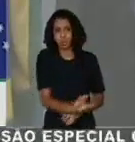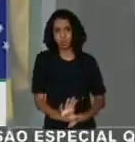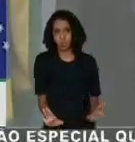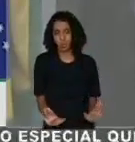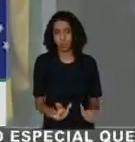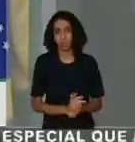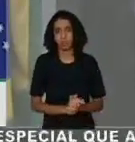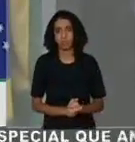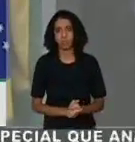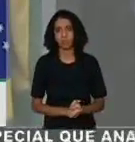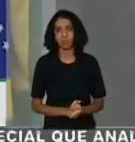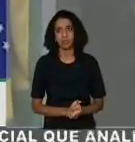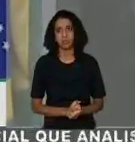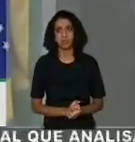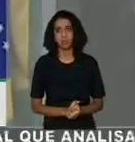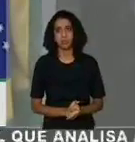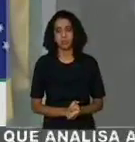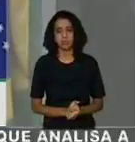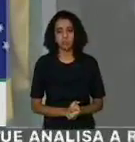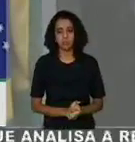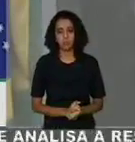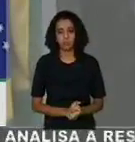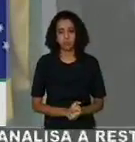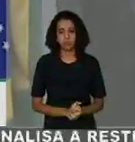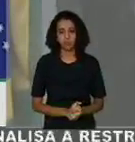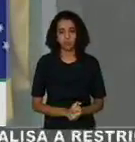tempinho, um